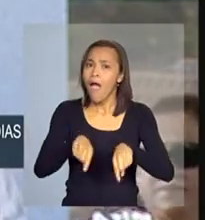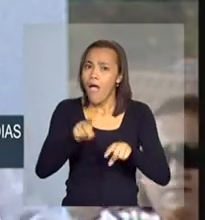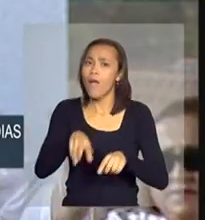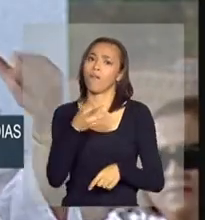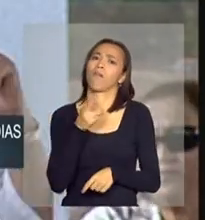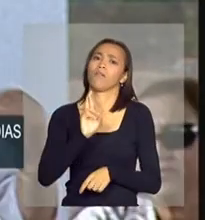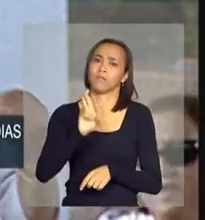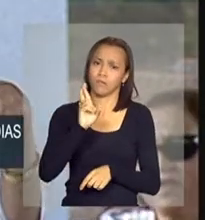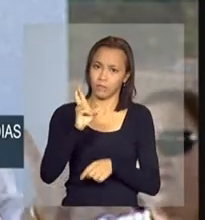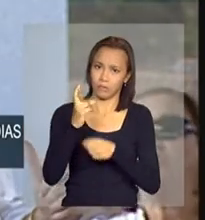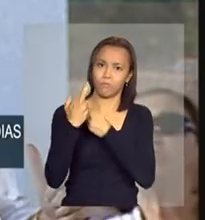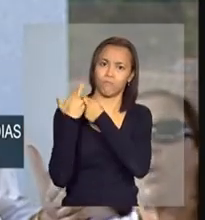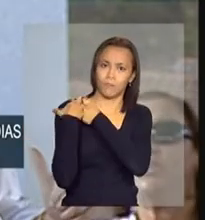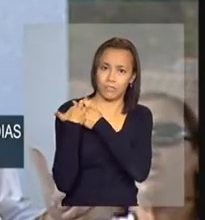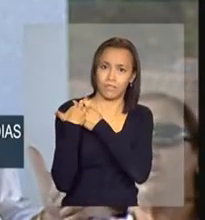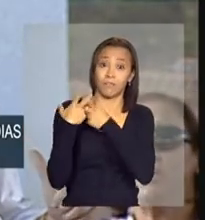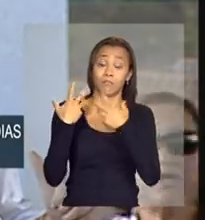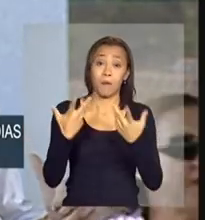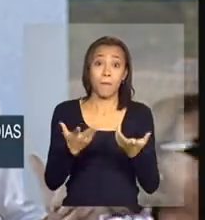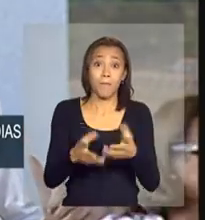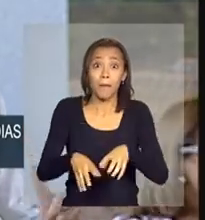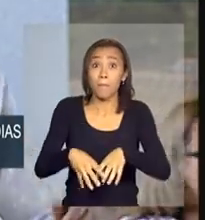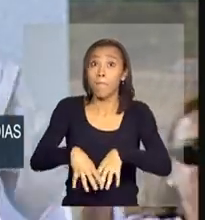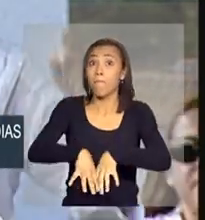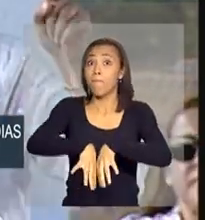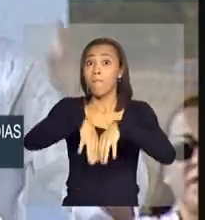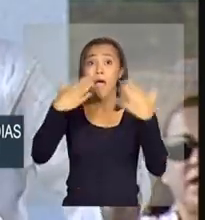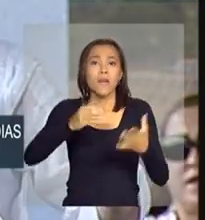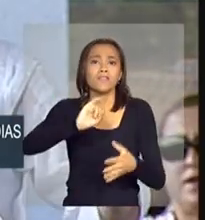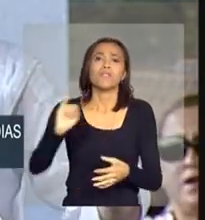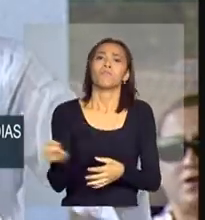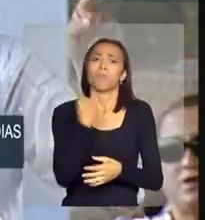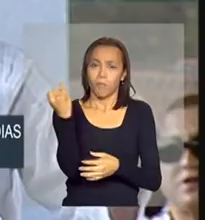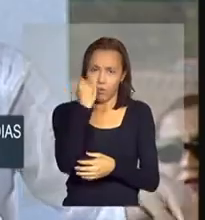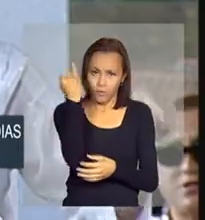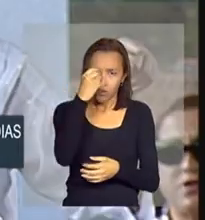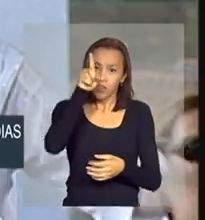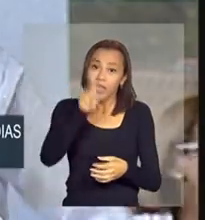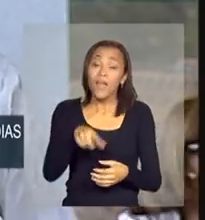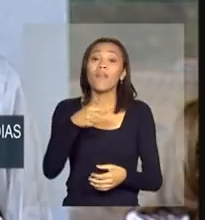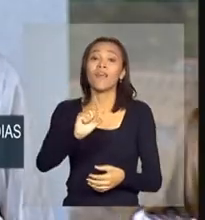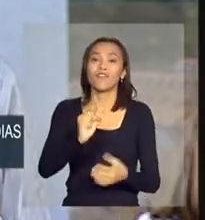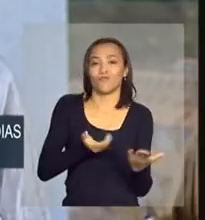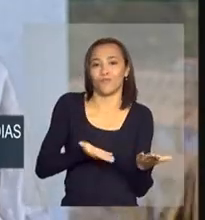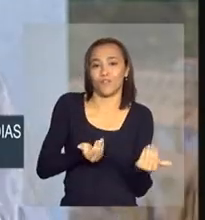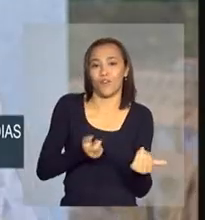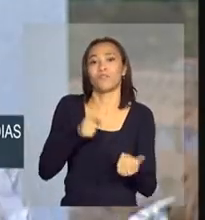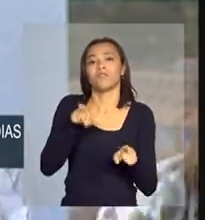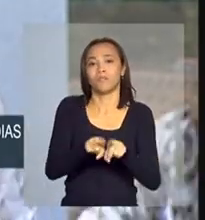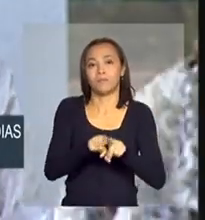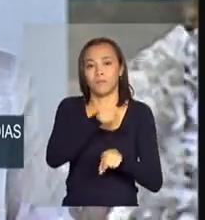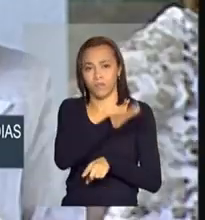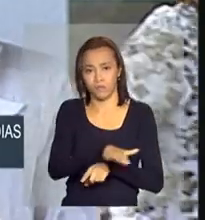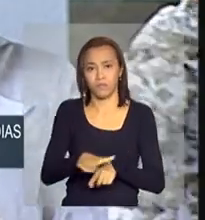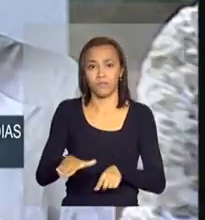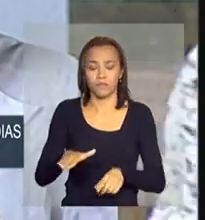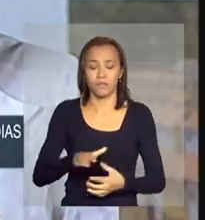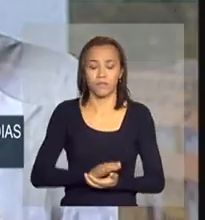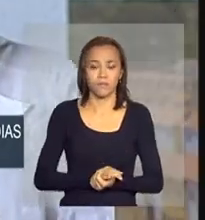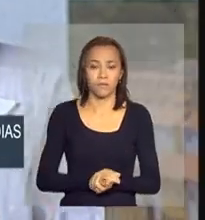responsável pela maior riqueza que nós temos que são os jovens e as Crianças